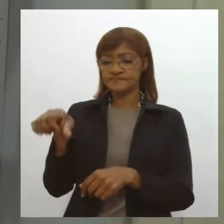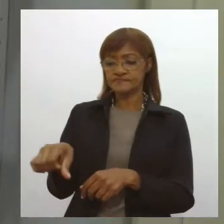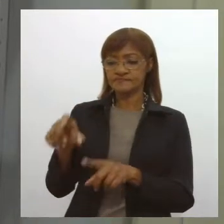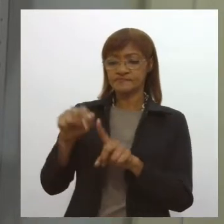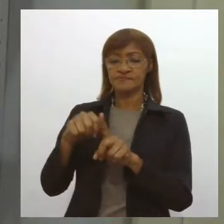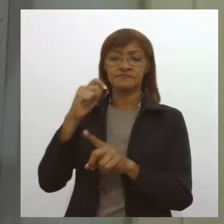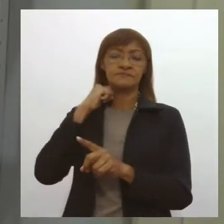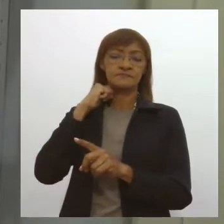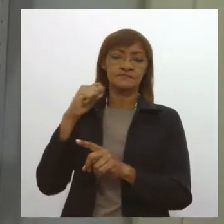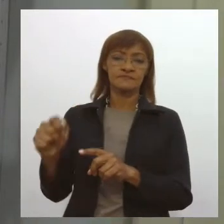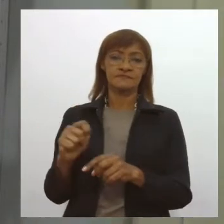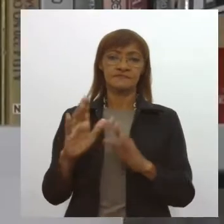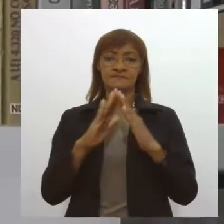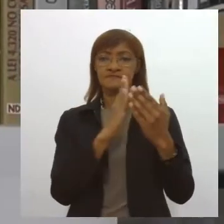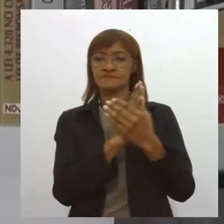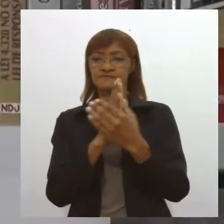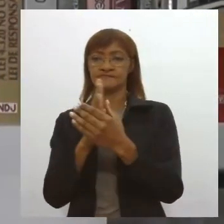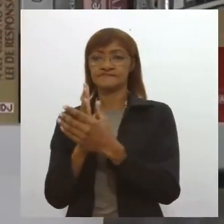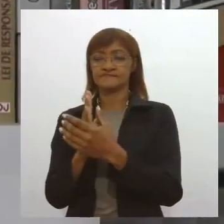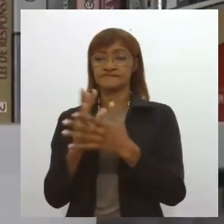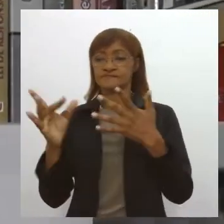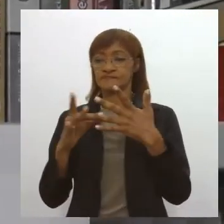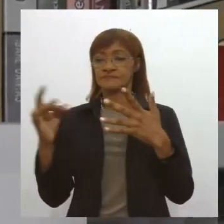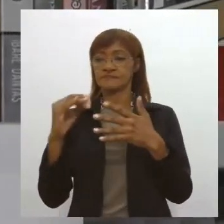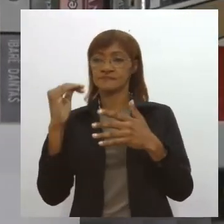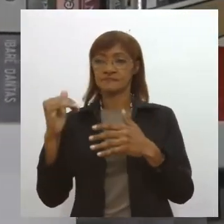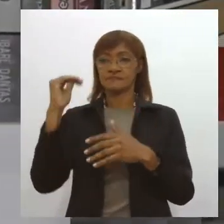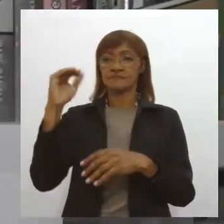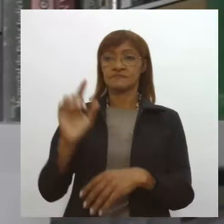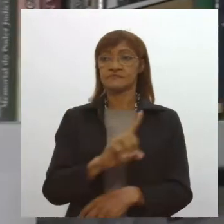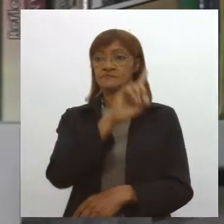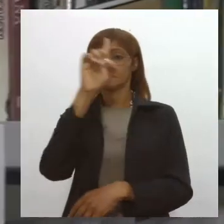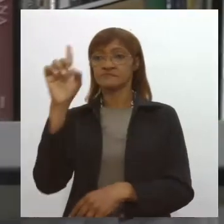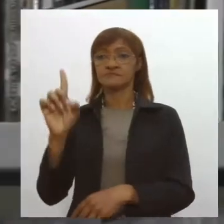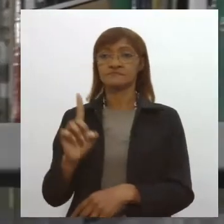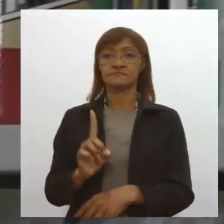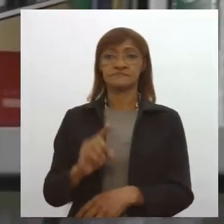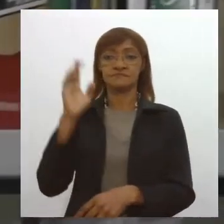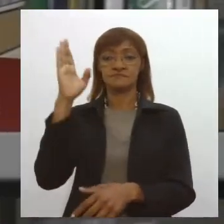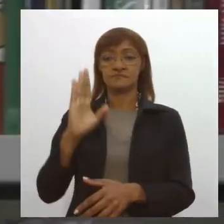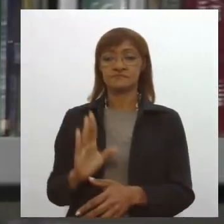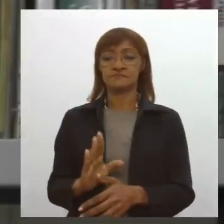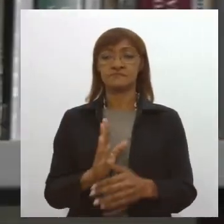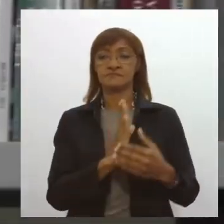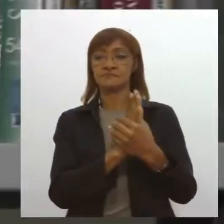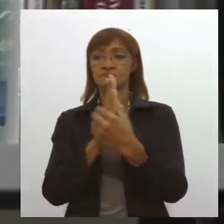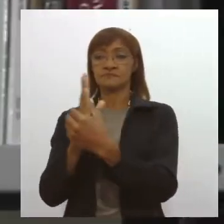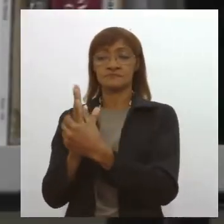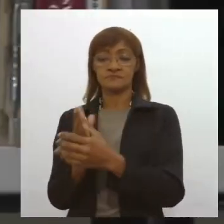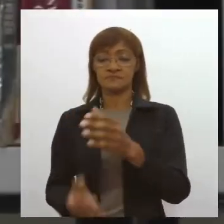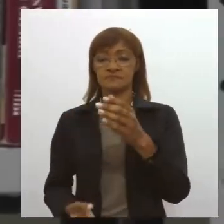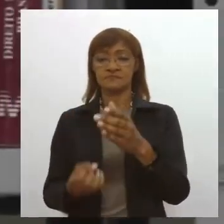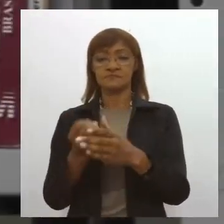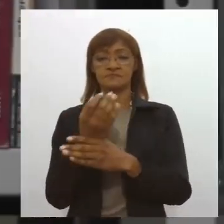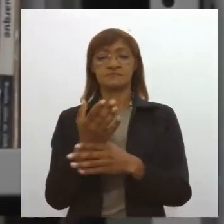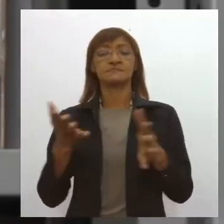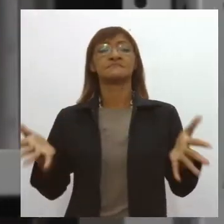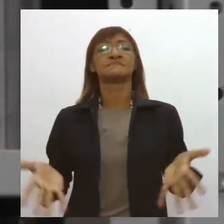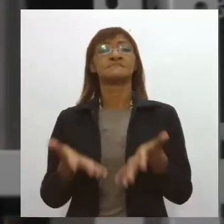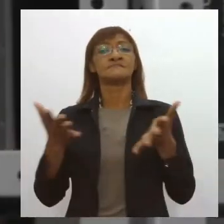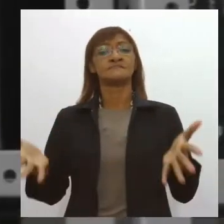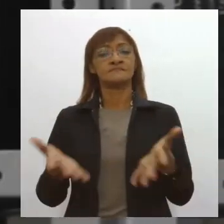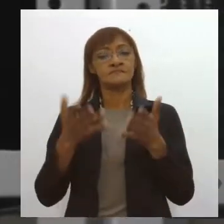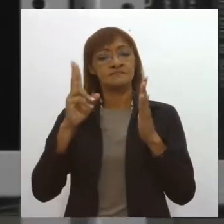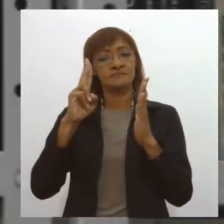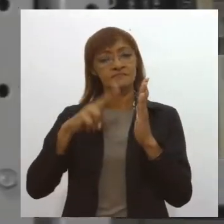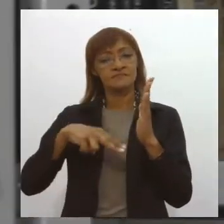as bibliotecas ganham destaque com a comemoração do Dia Nacional da Biblioteca, uma data criada para incentivar a leitura e